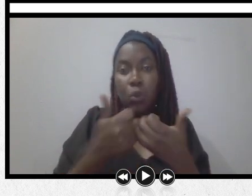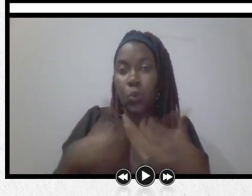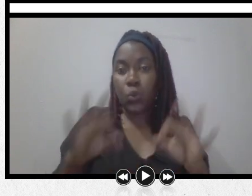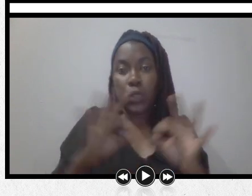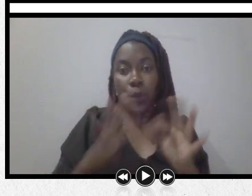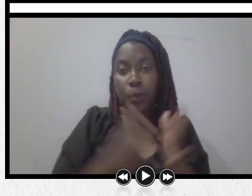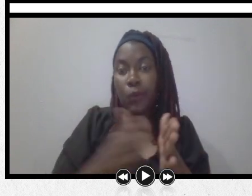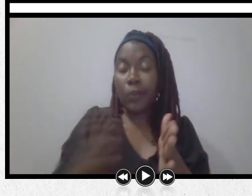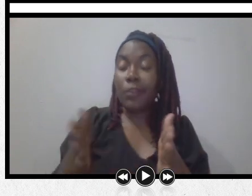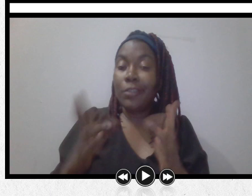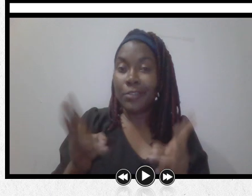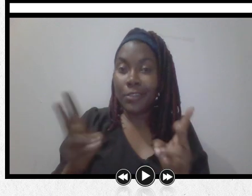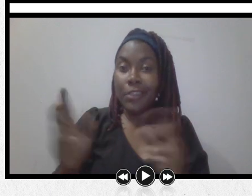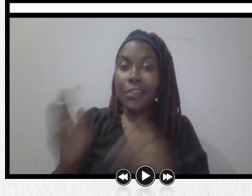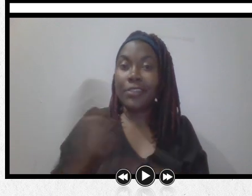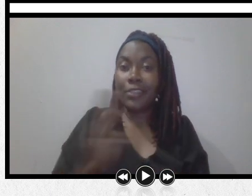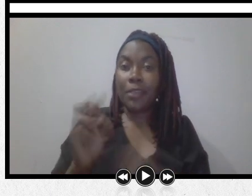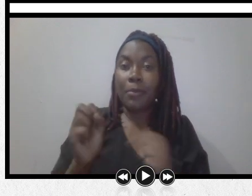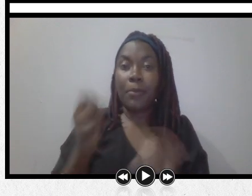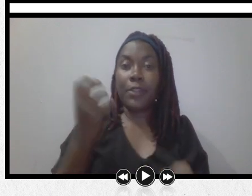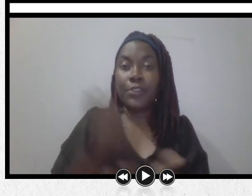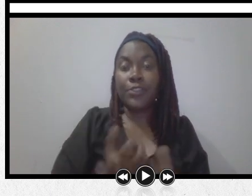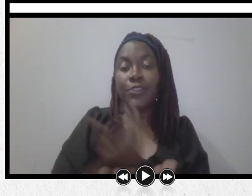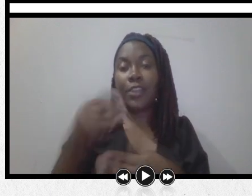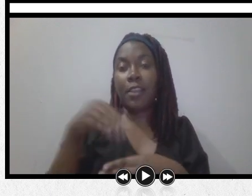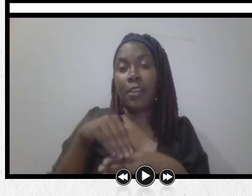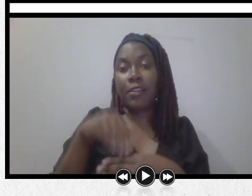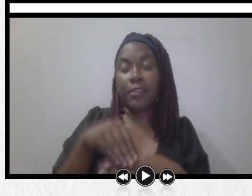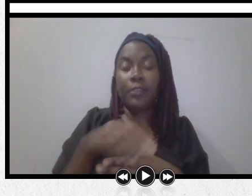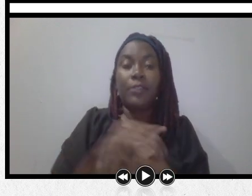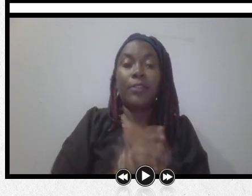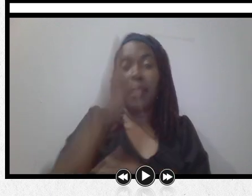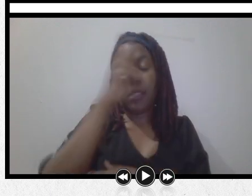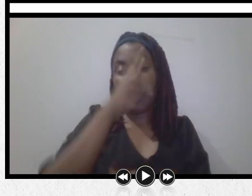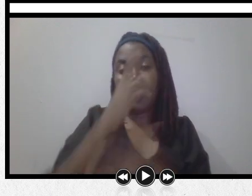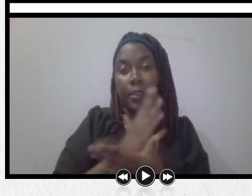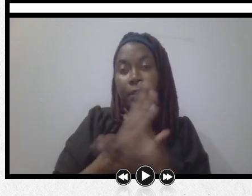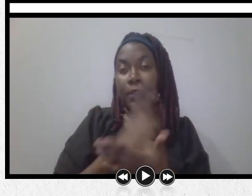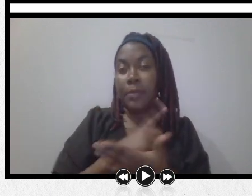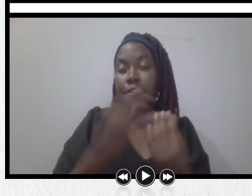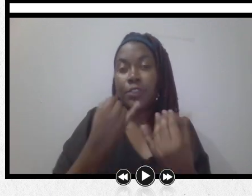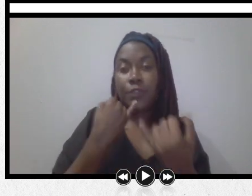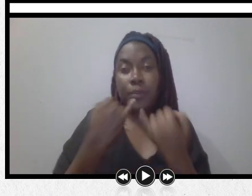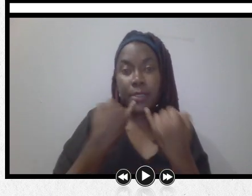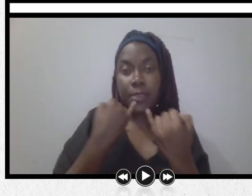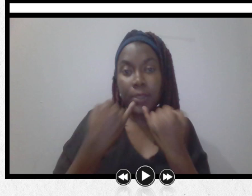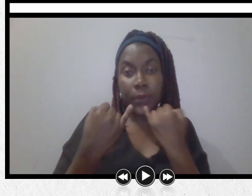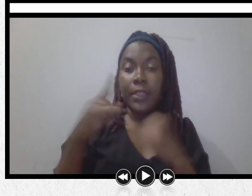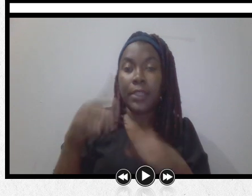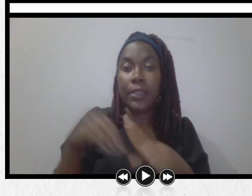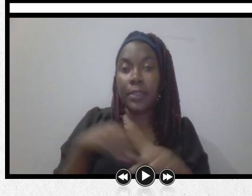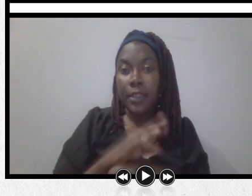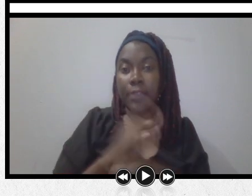aqui segue o site onde vocês podem baixar esse arquivo. Lembrando que é um livro que tem bastante informação e ele traz